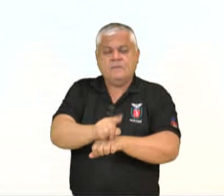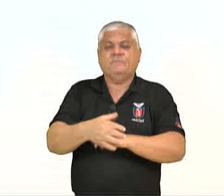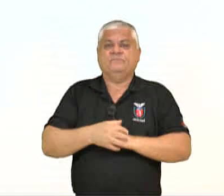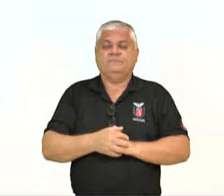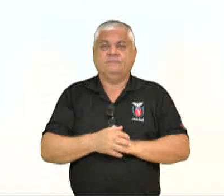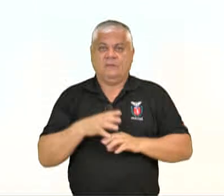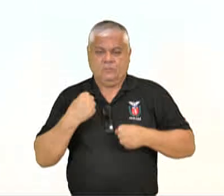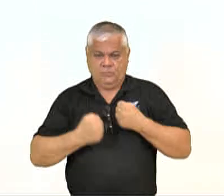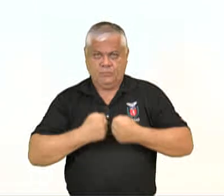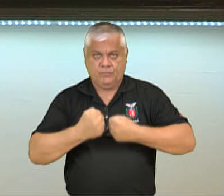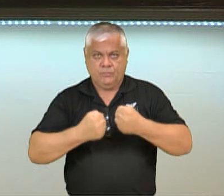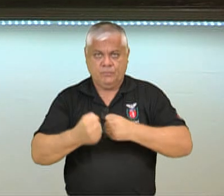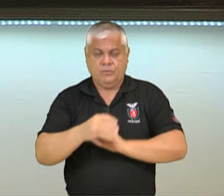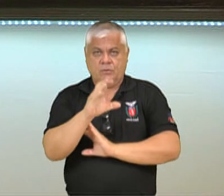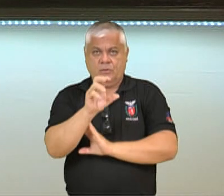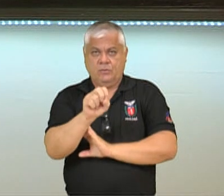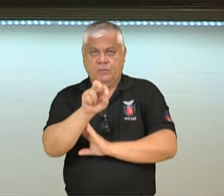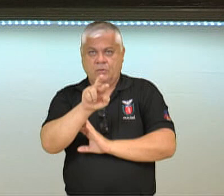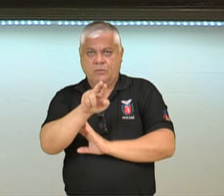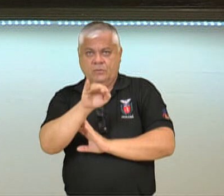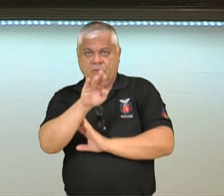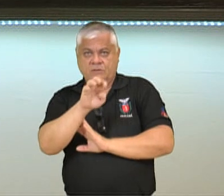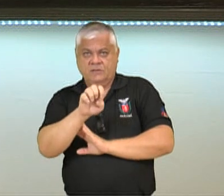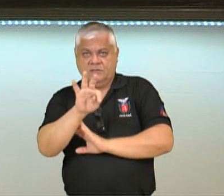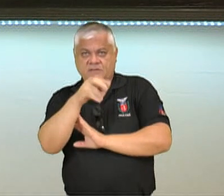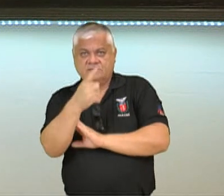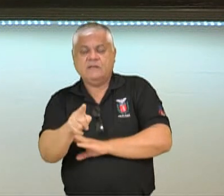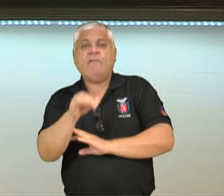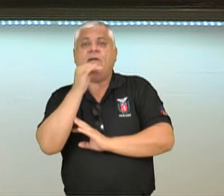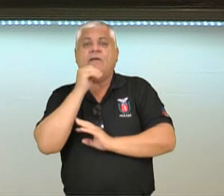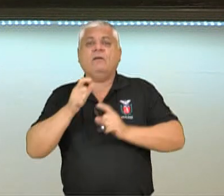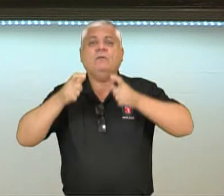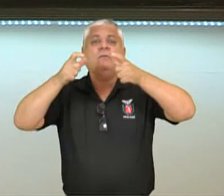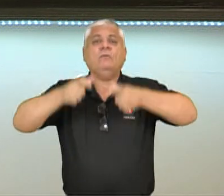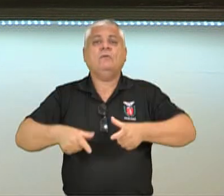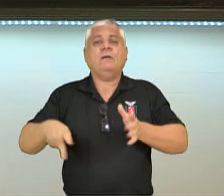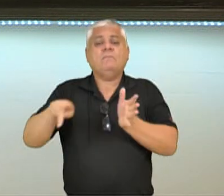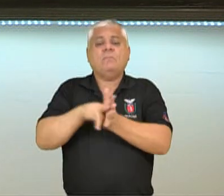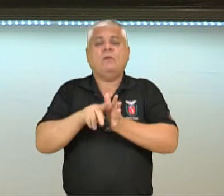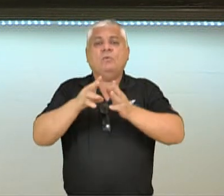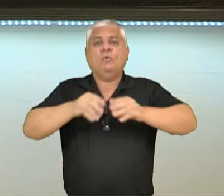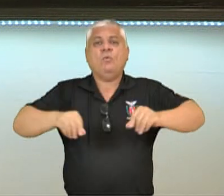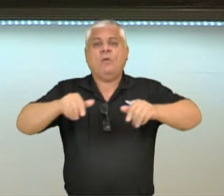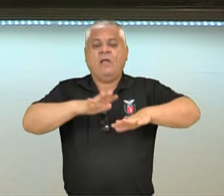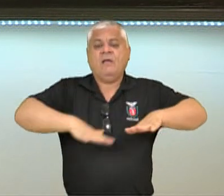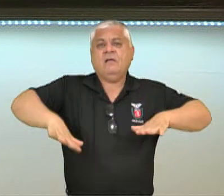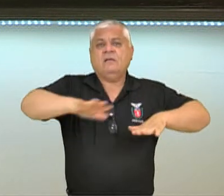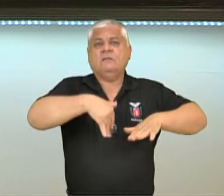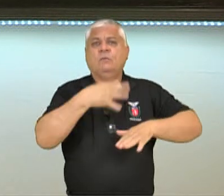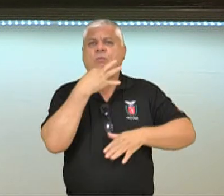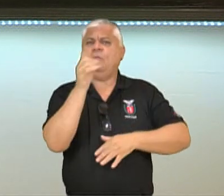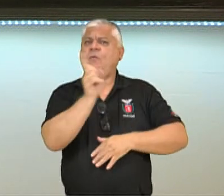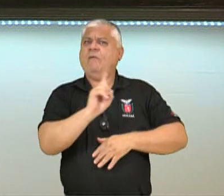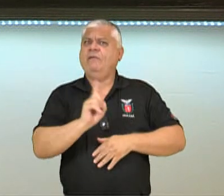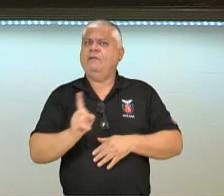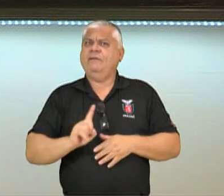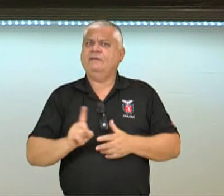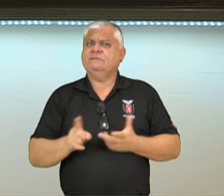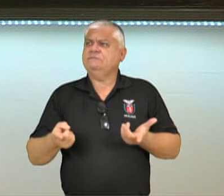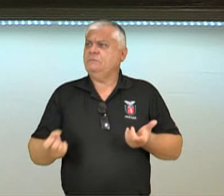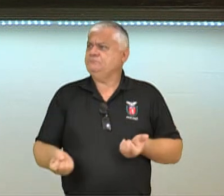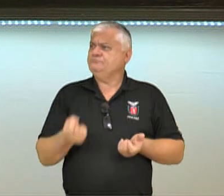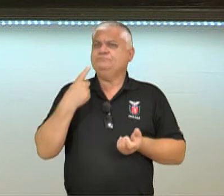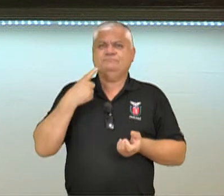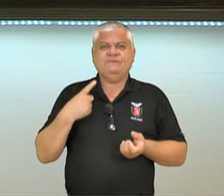ela se caracteriza por acontecer num local, num terreno, muitas vezes desconhecido